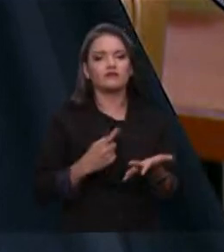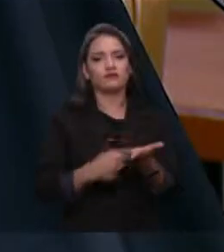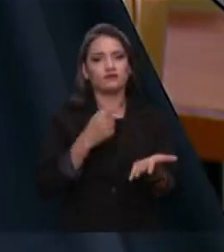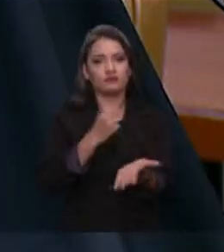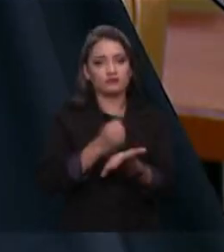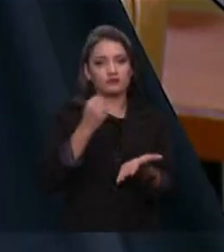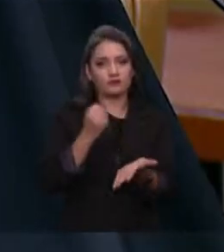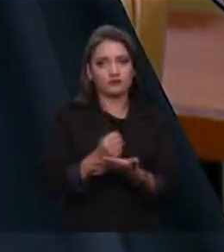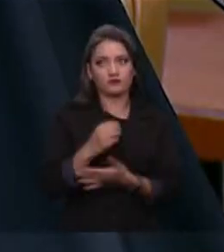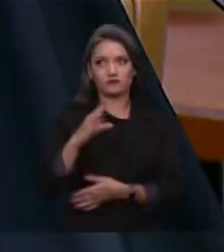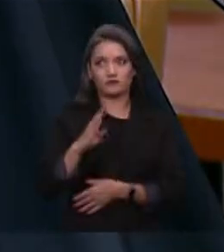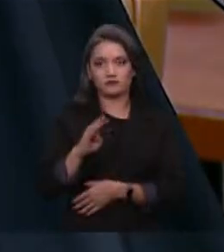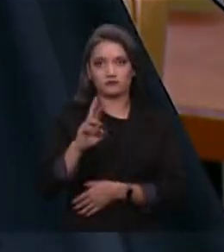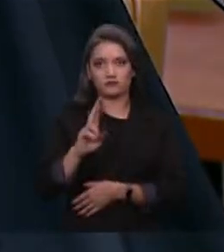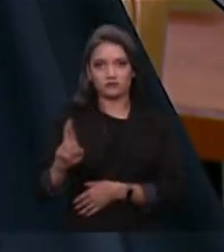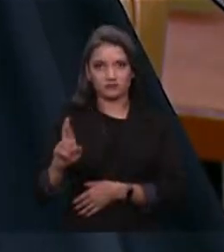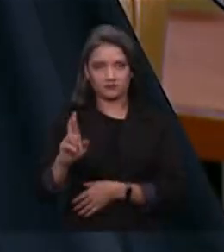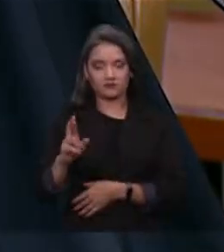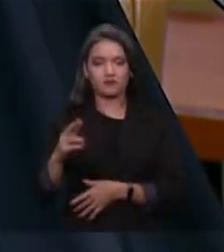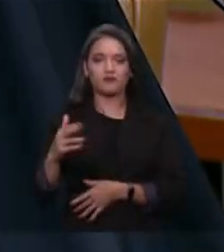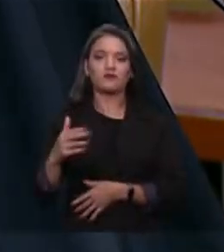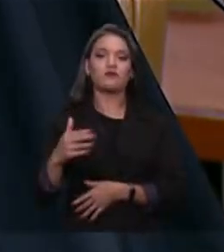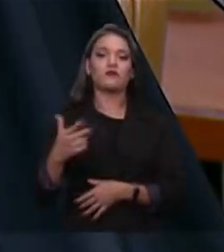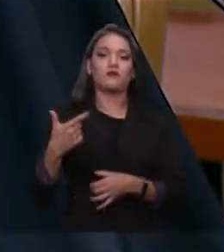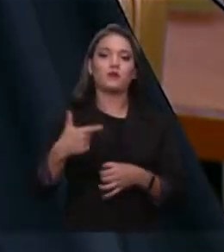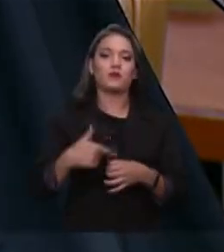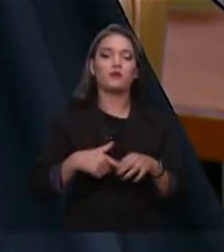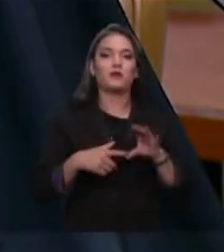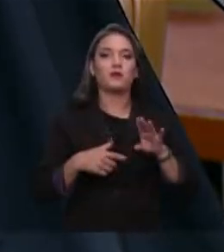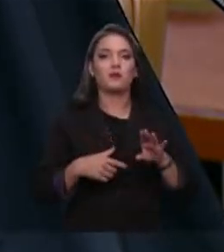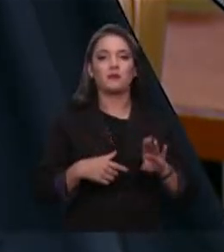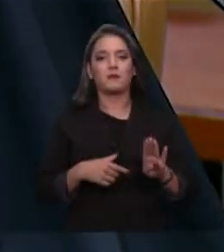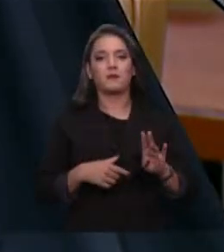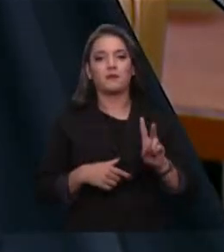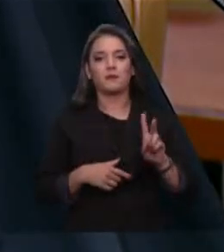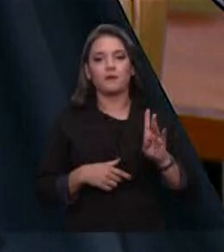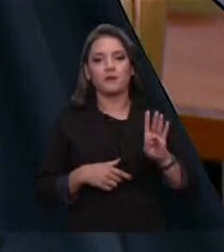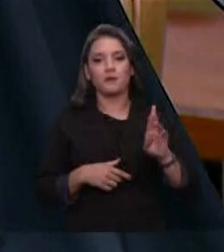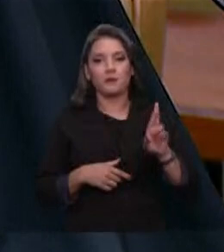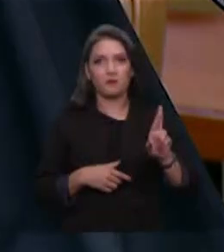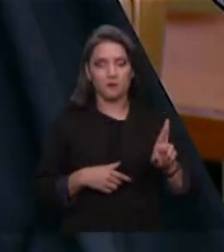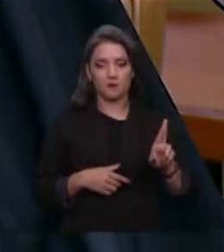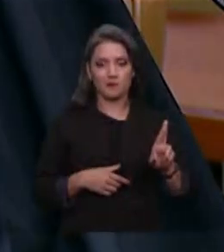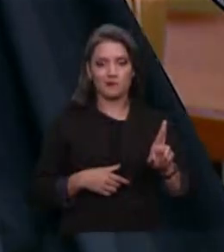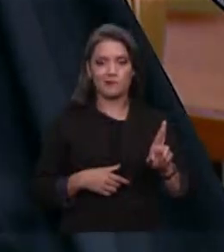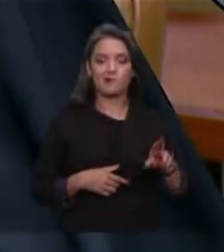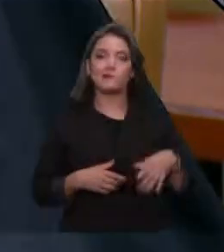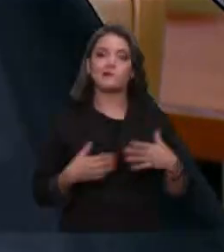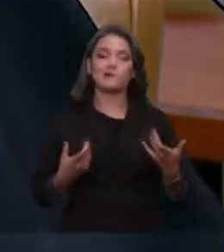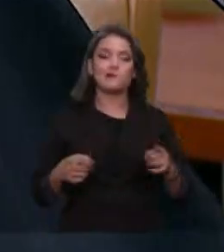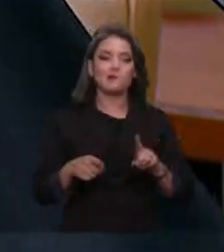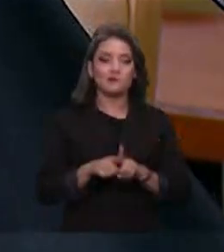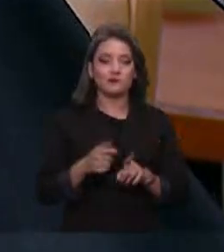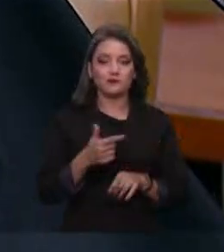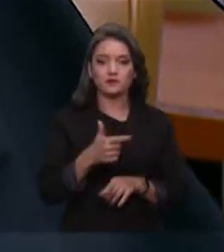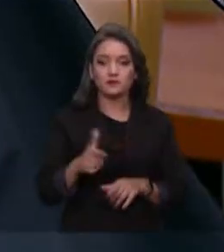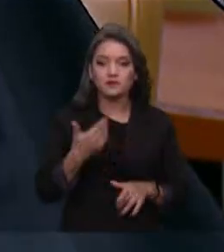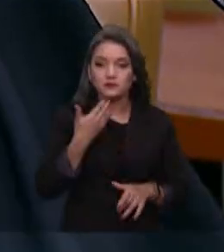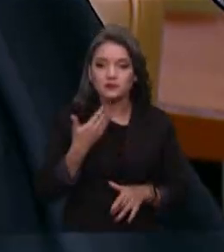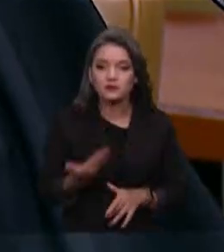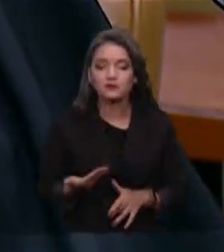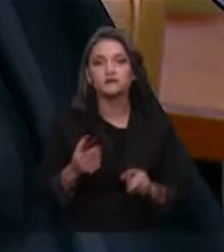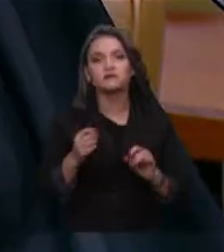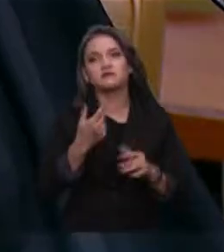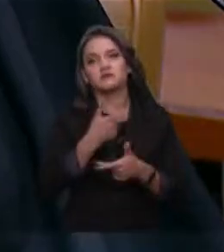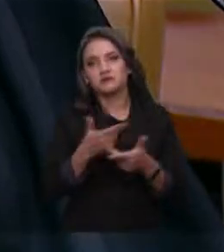contrato entre a BR Distribuidora S.A. e a DVBR Derivados do Brasil S.A., nem que teria solicitado ou